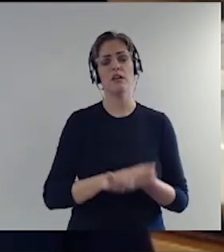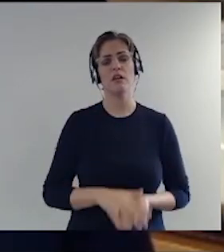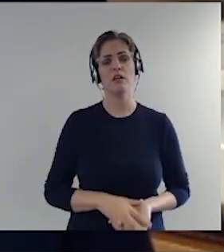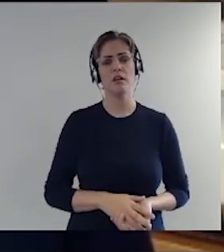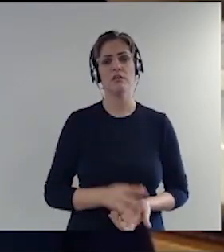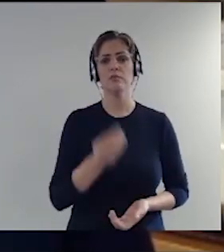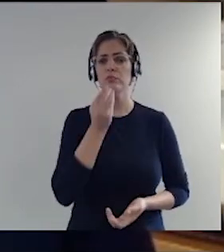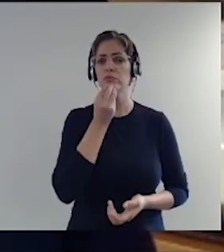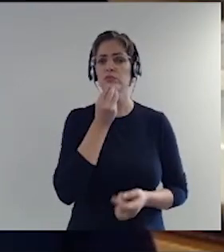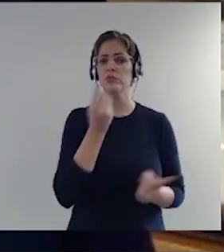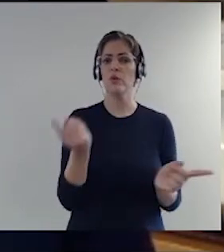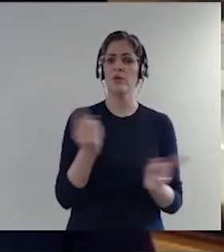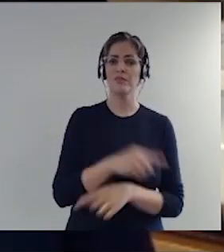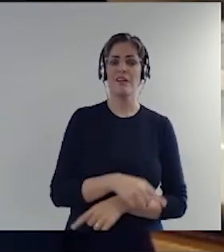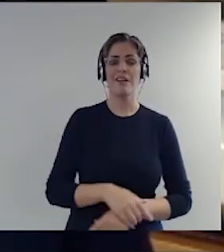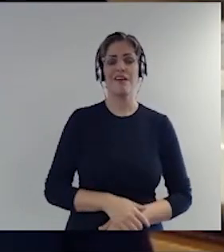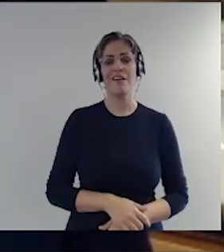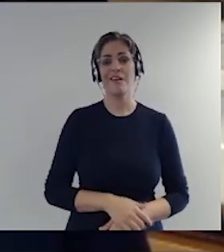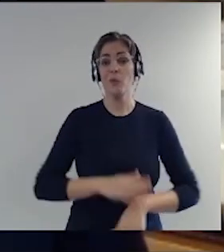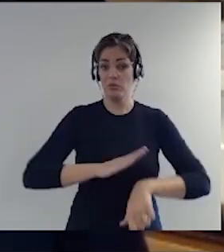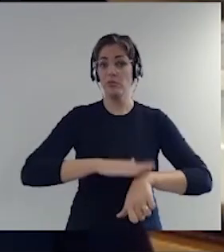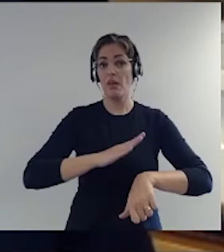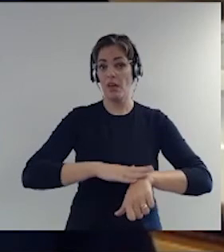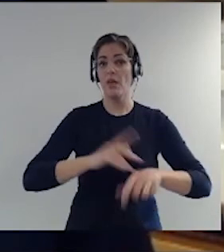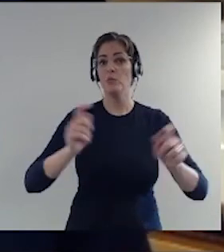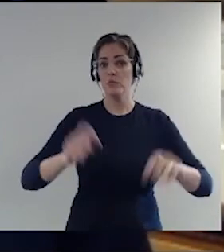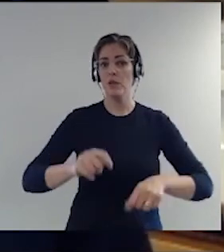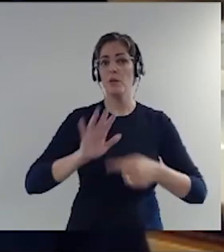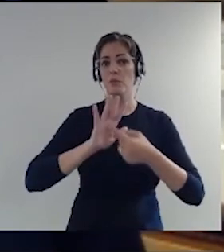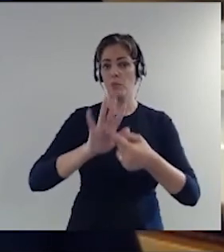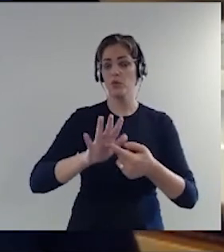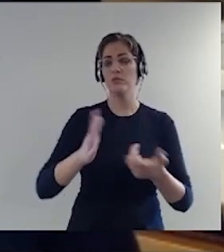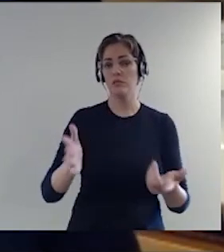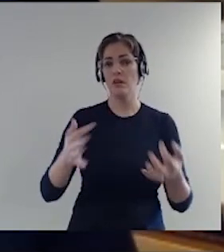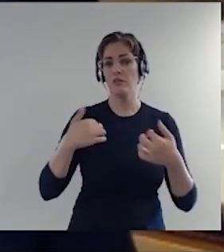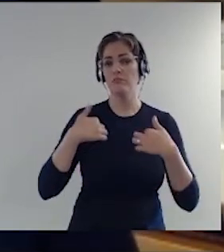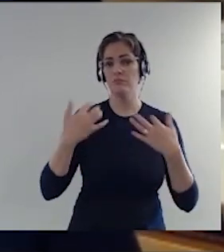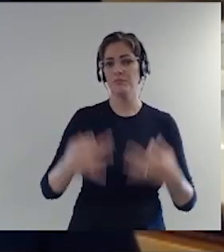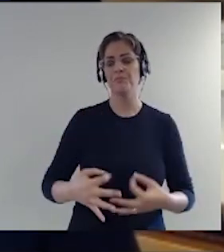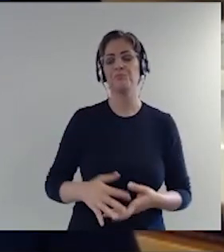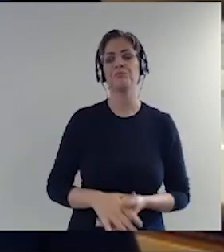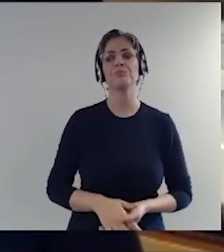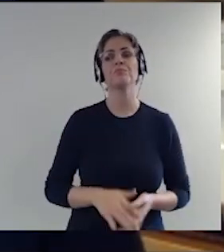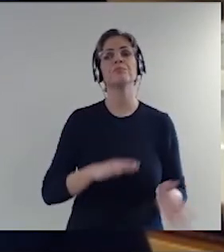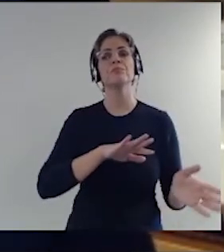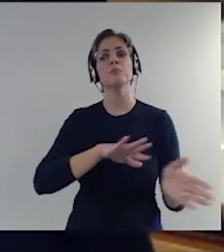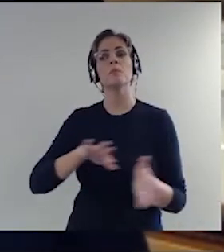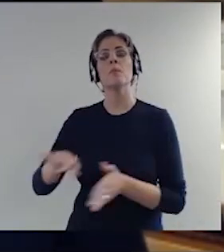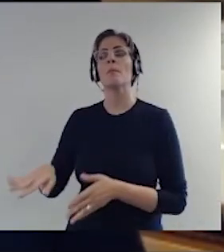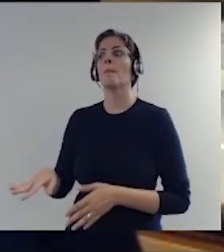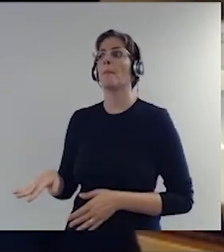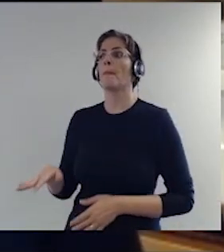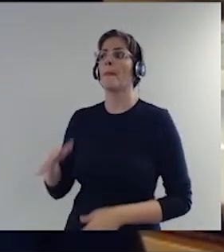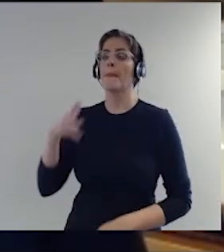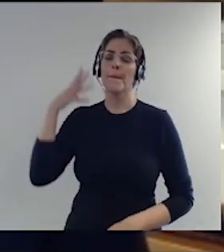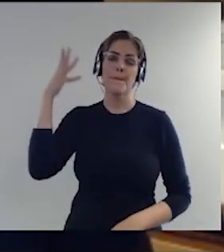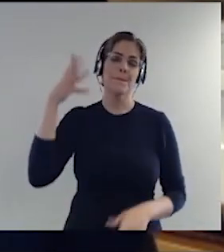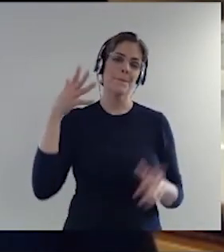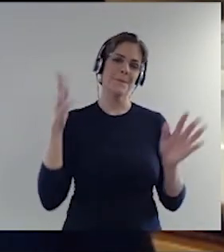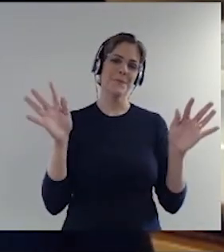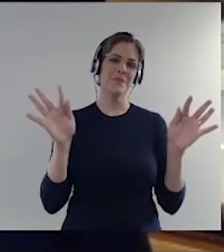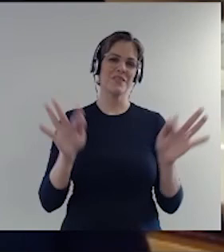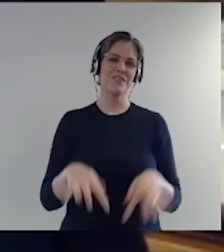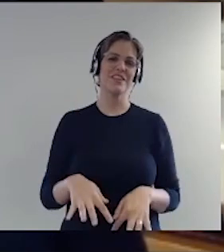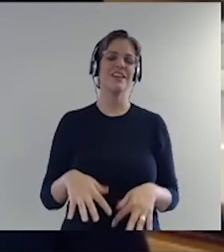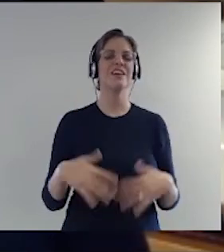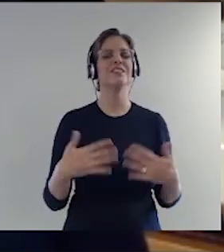ocorresse o contrário. E o tempo serve para essa reflexão. Eu sei que já estou concluindo meu tempo de fala, por isso, então,